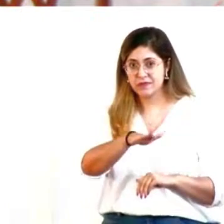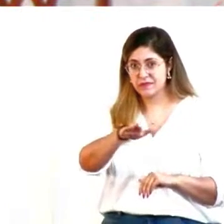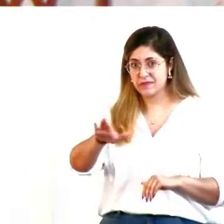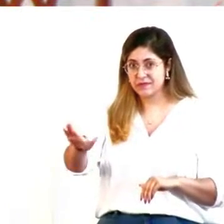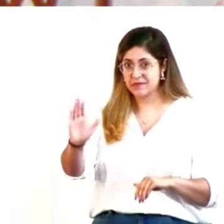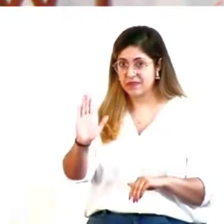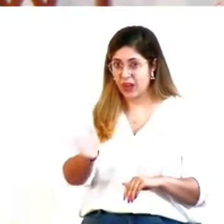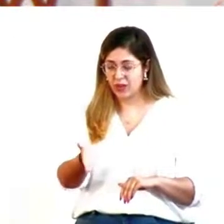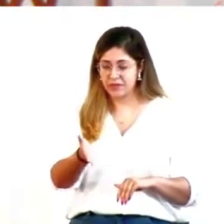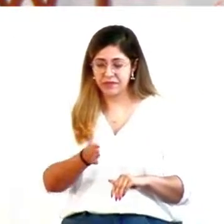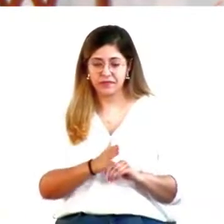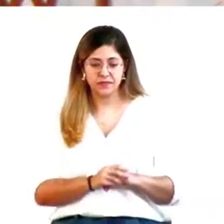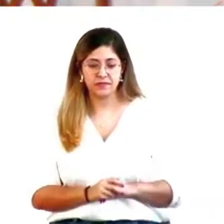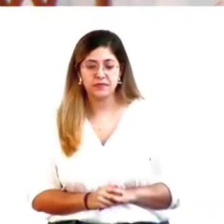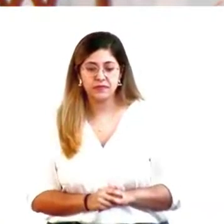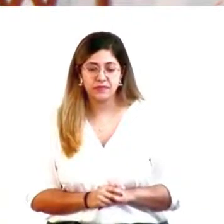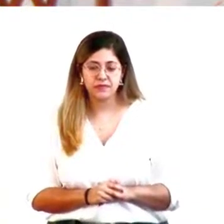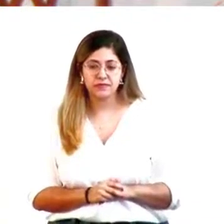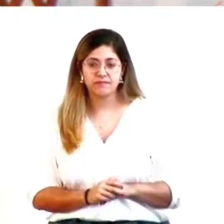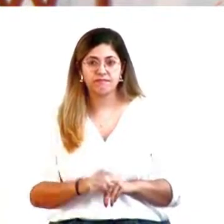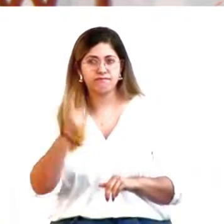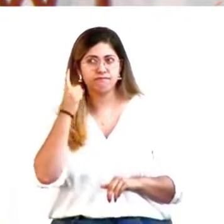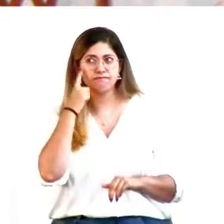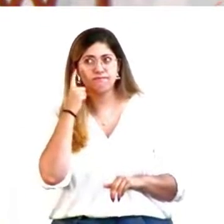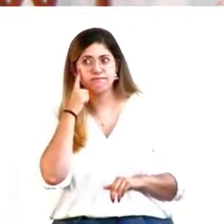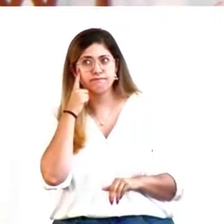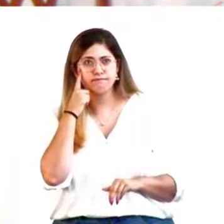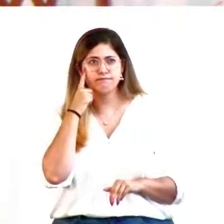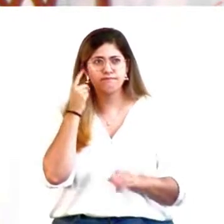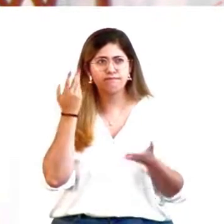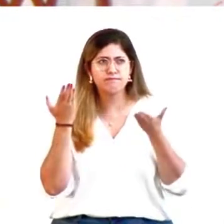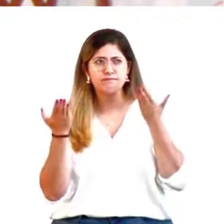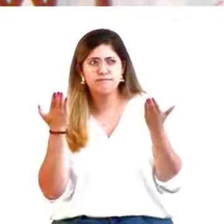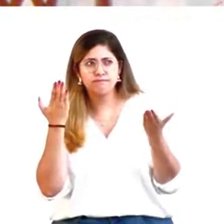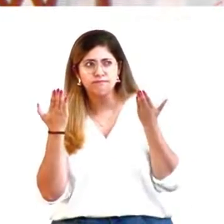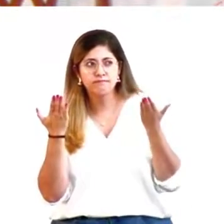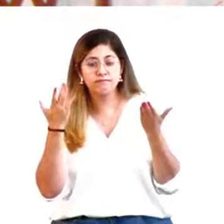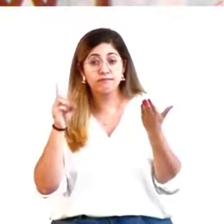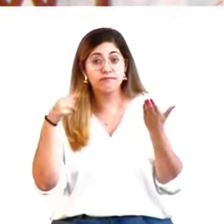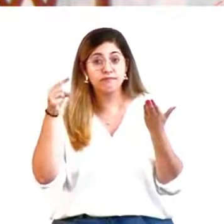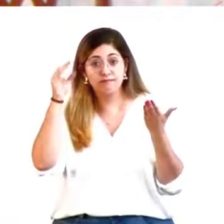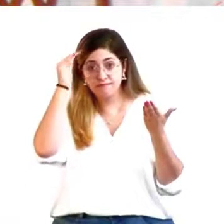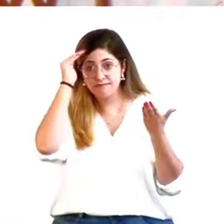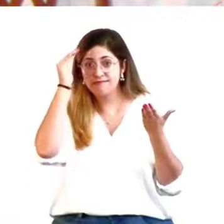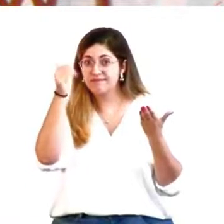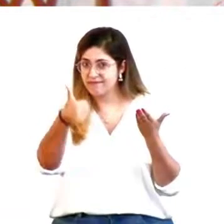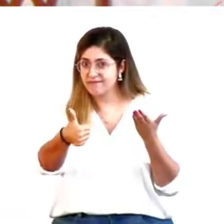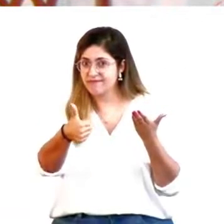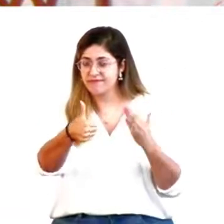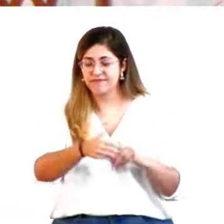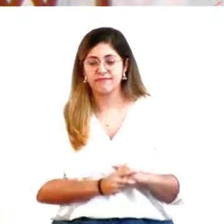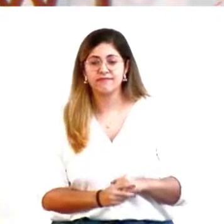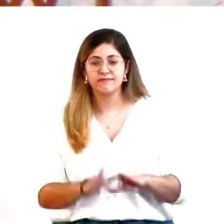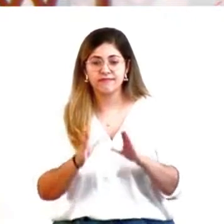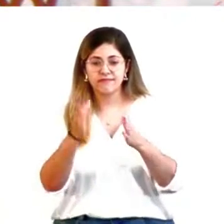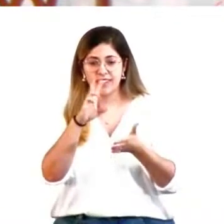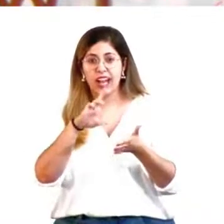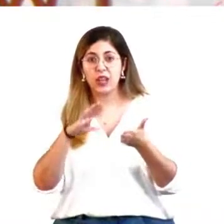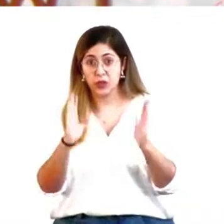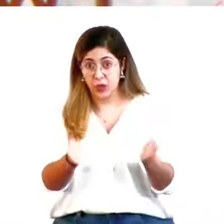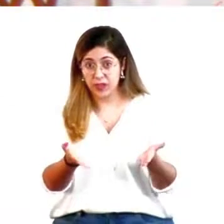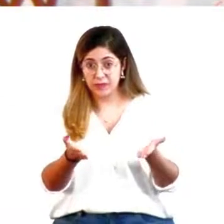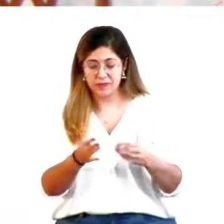vai trabalhando aí e vai entendendo depois porquê de tudo isso. Vamos ler o texto bíblico então, meus